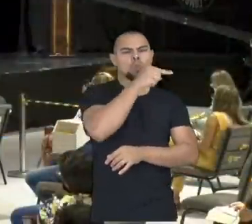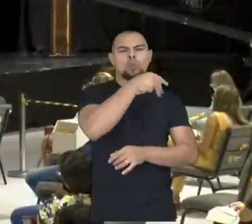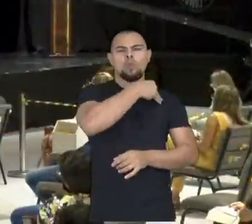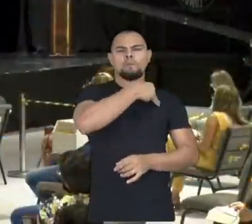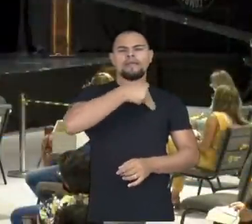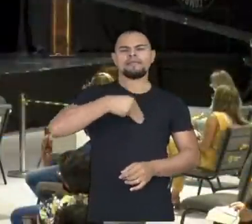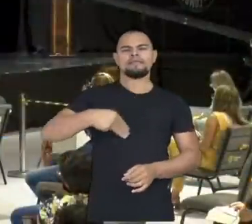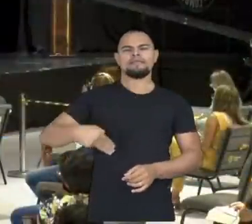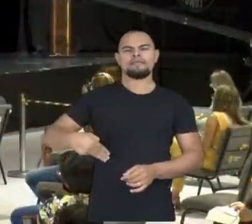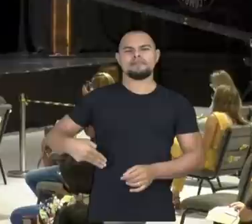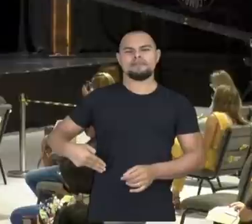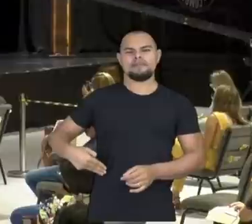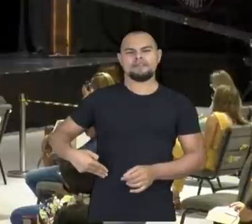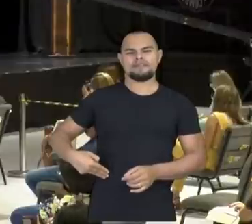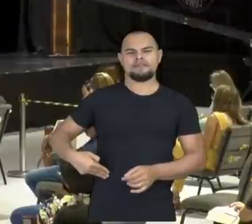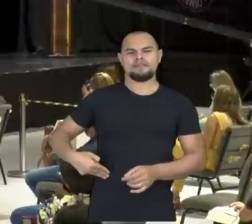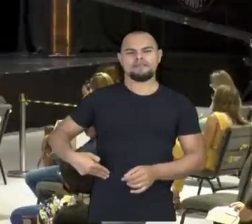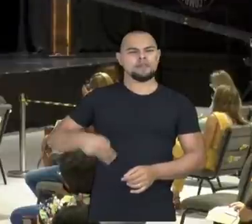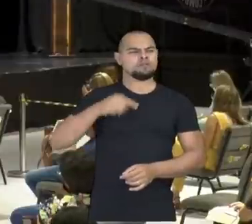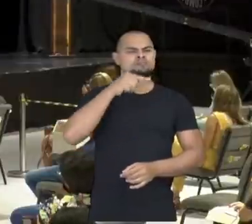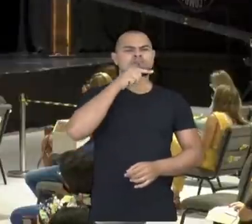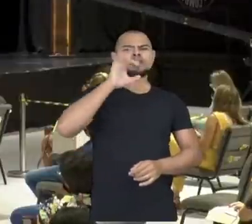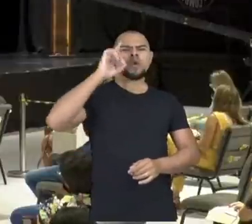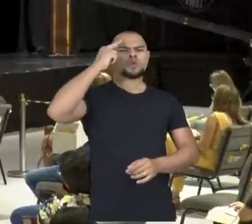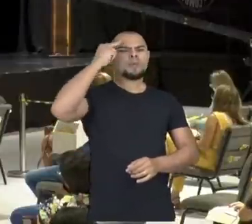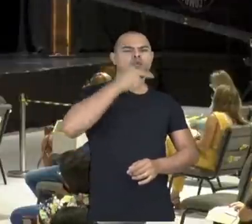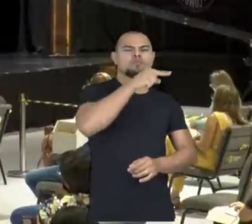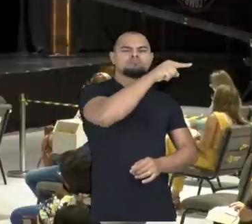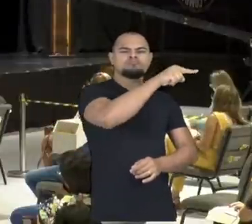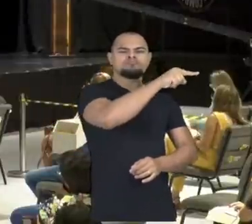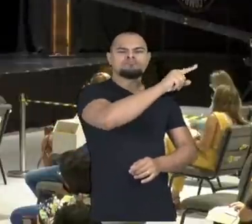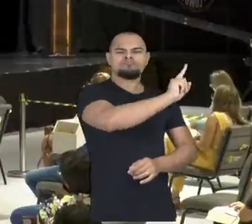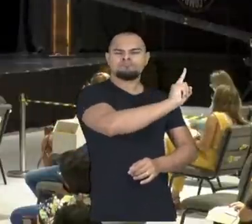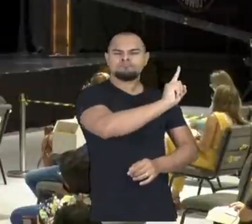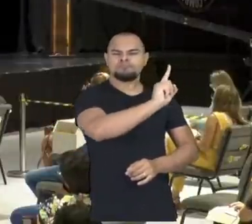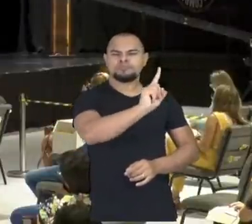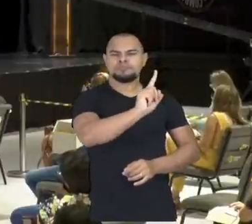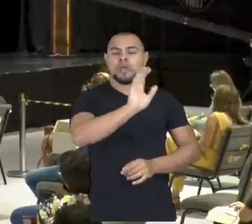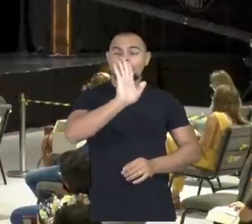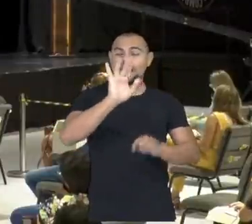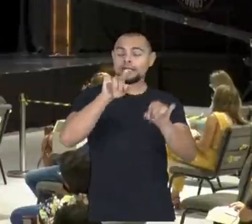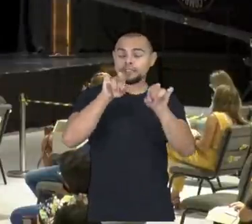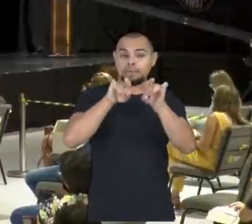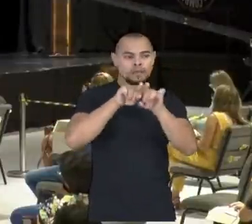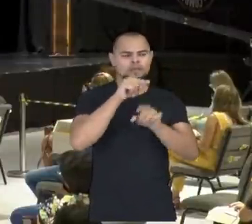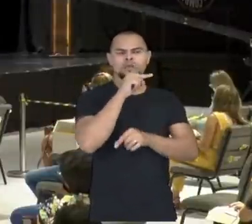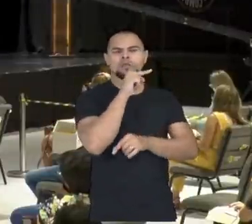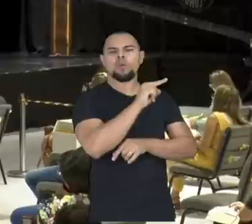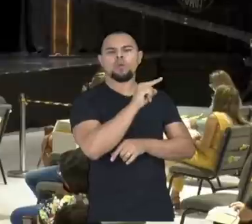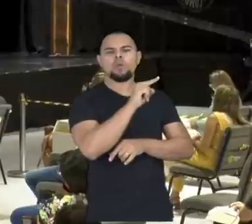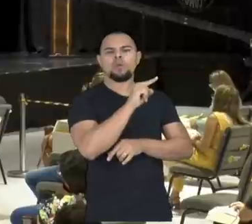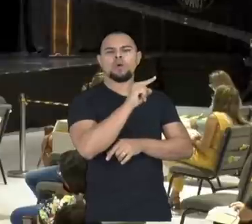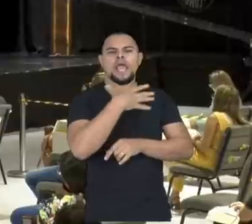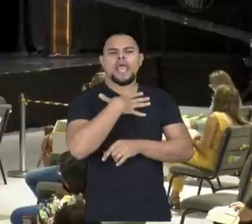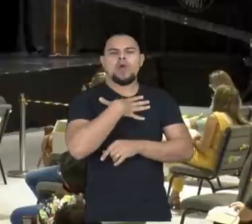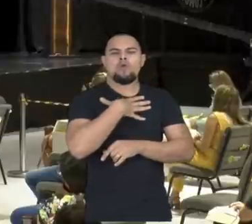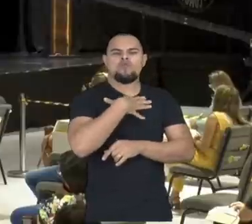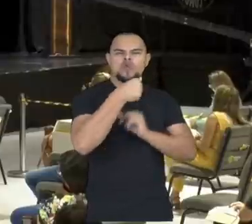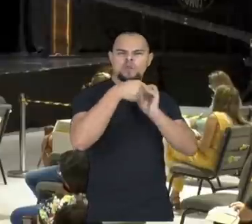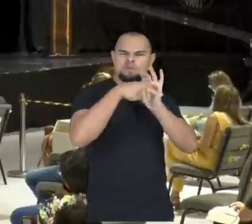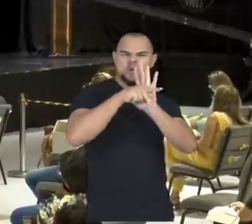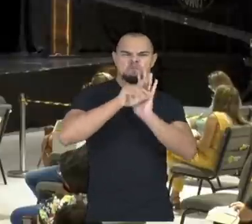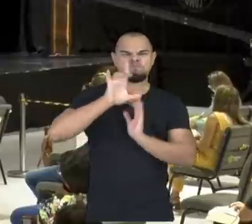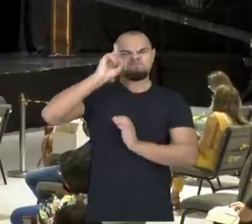Messias, tu és o enviado de Deus, mas tu também és o Filho do Deus